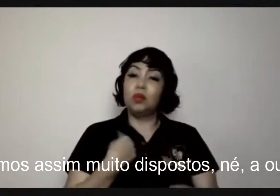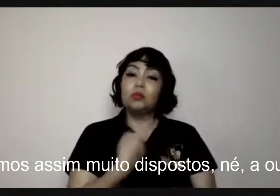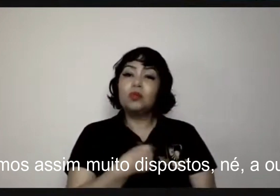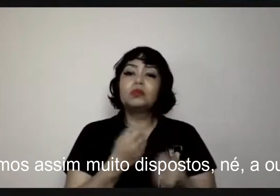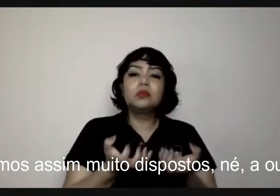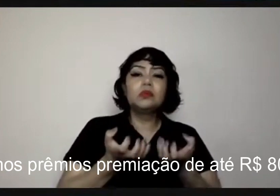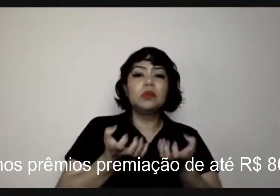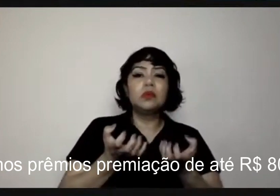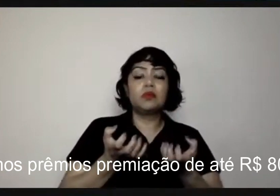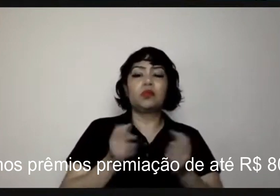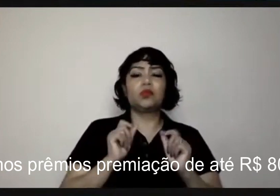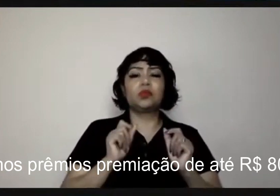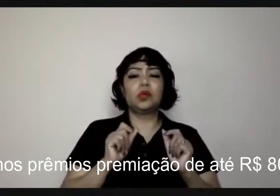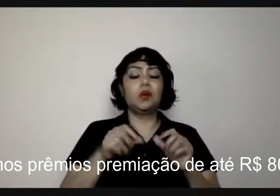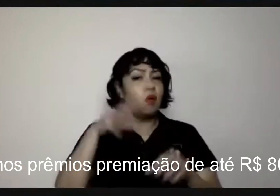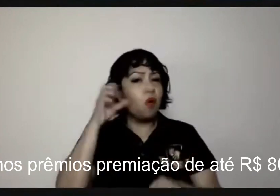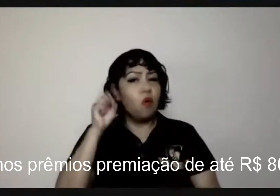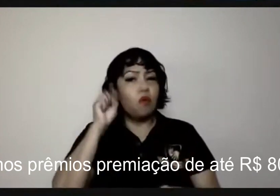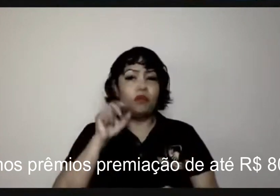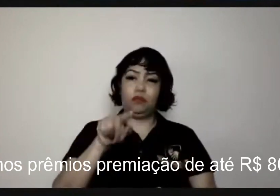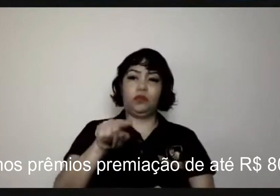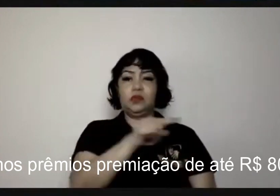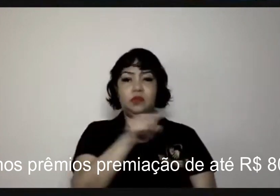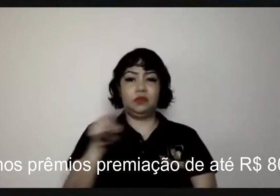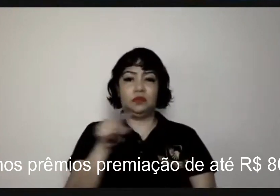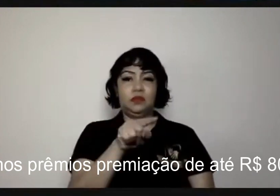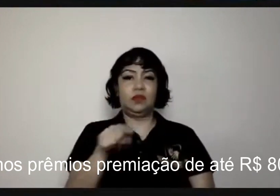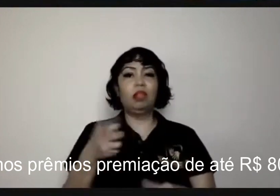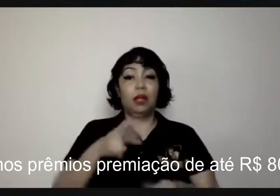né, a ouvir. Temos prêmios, premiação